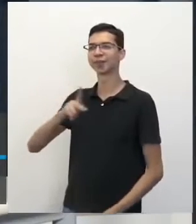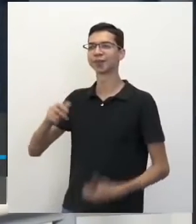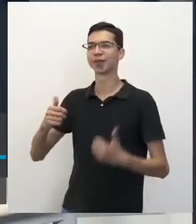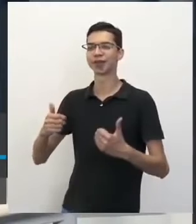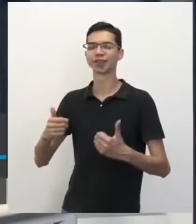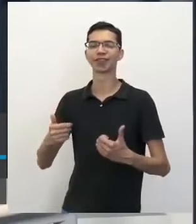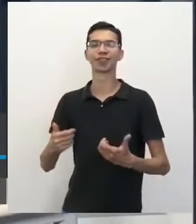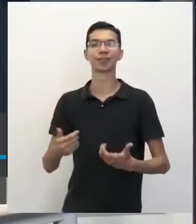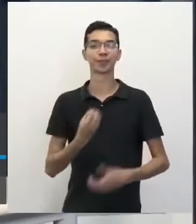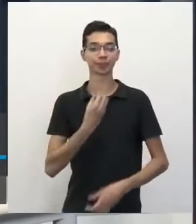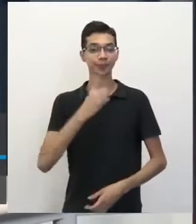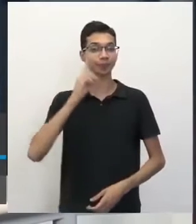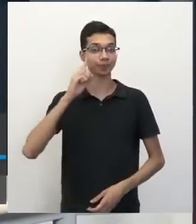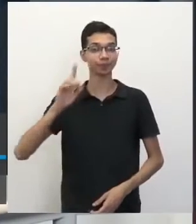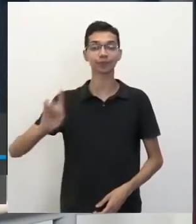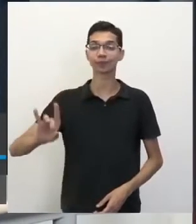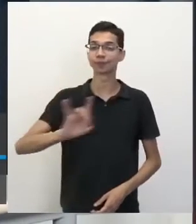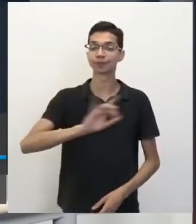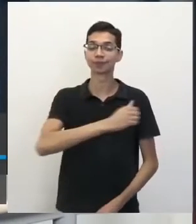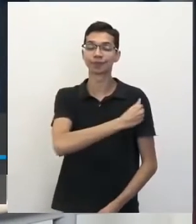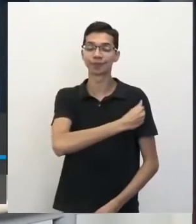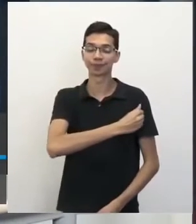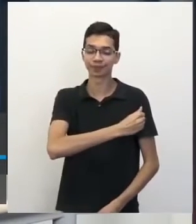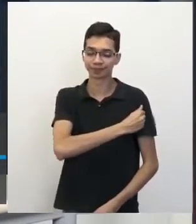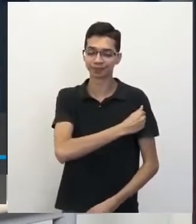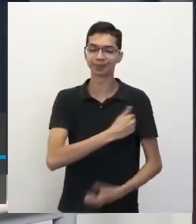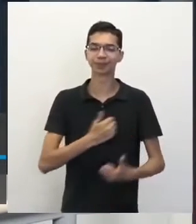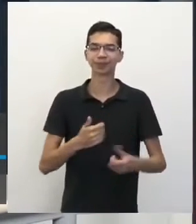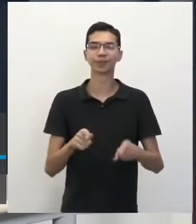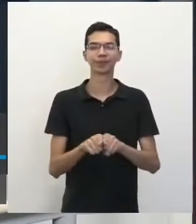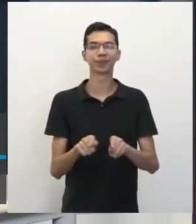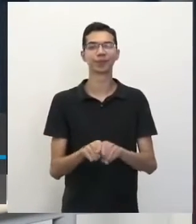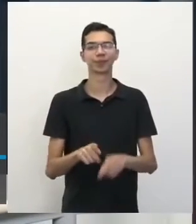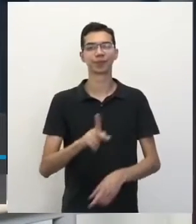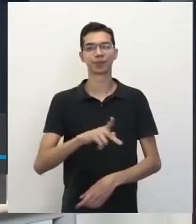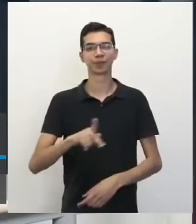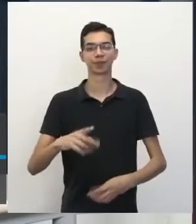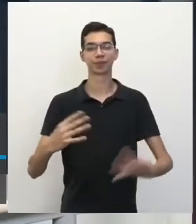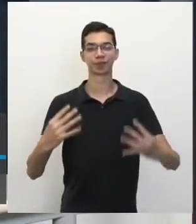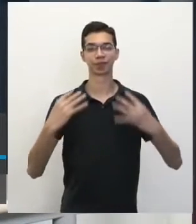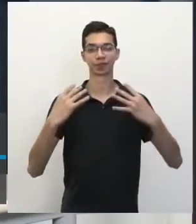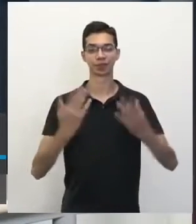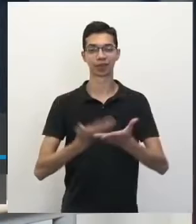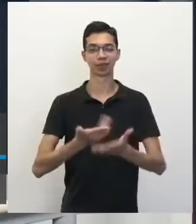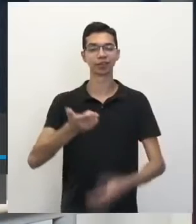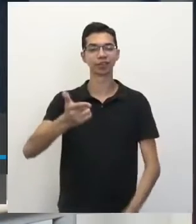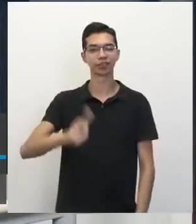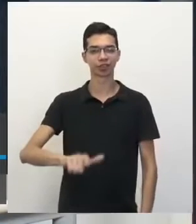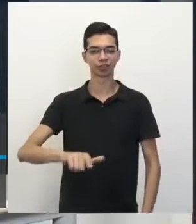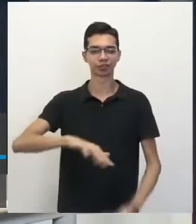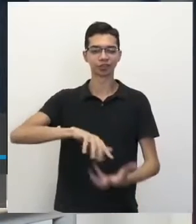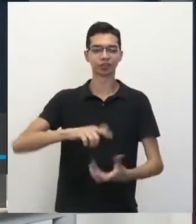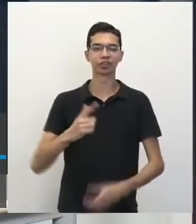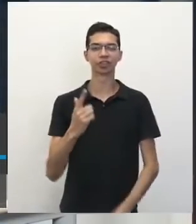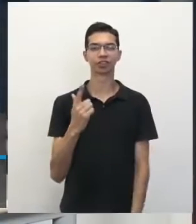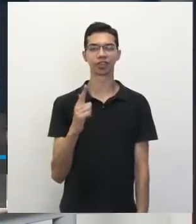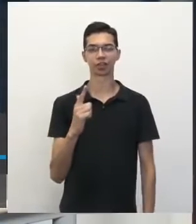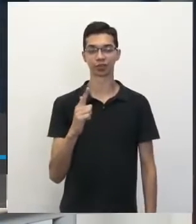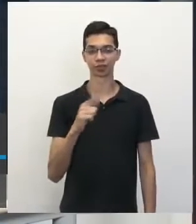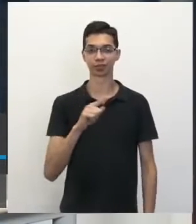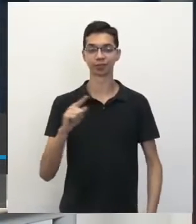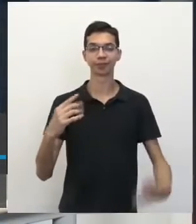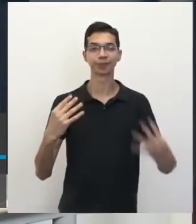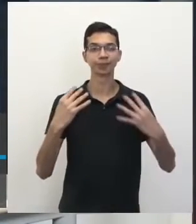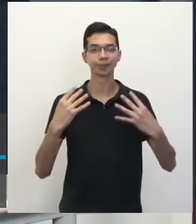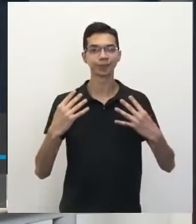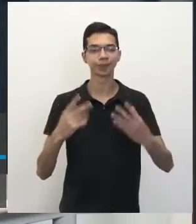Bom dia aí aos alunos, professores e a todos que irão acompanhar mais essa aula de Geografia do 7º ano, né,